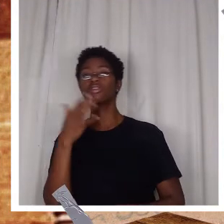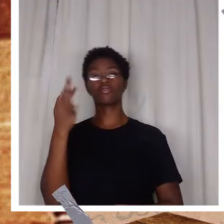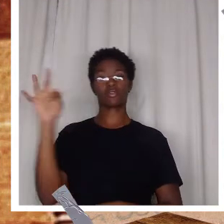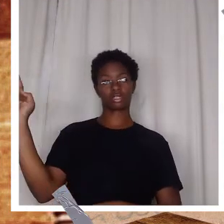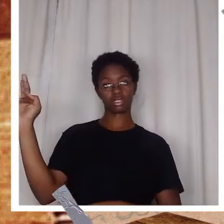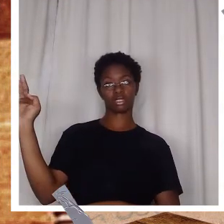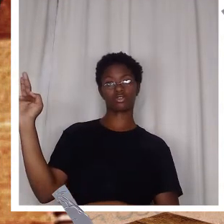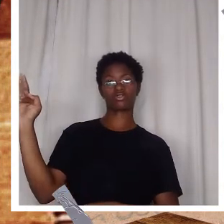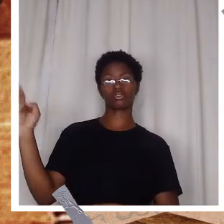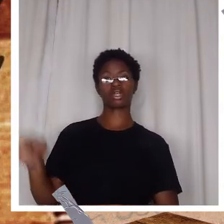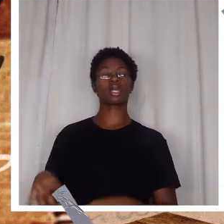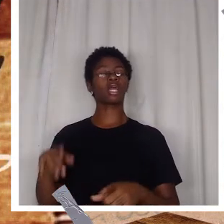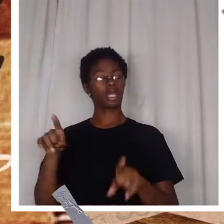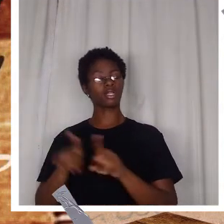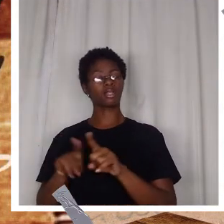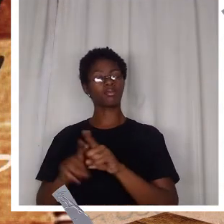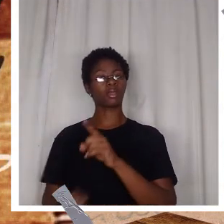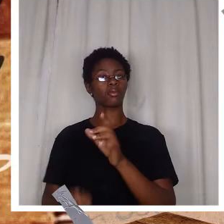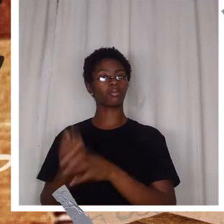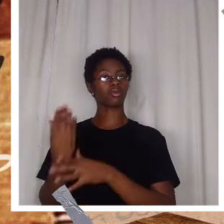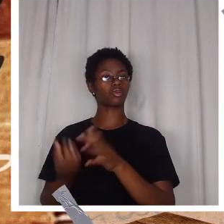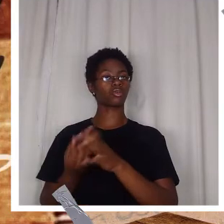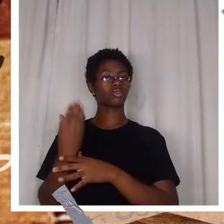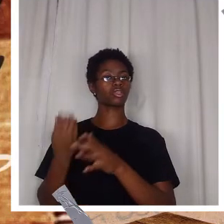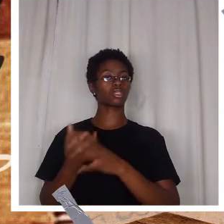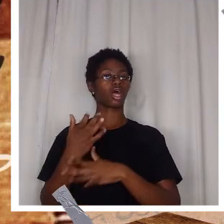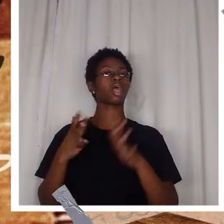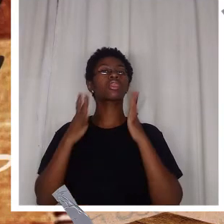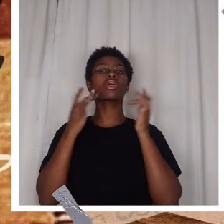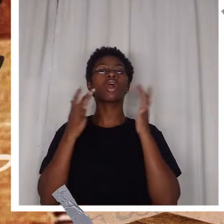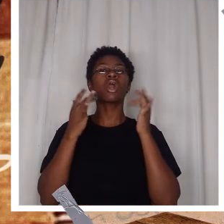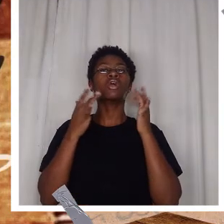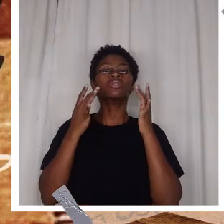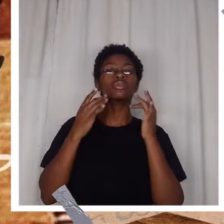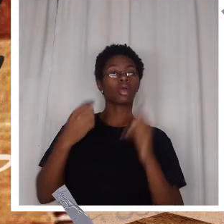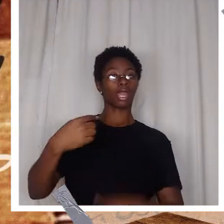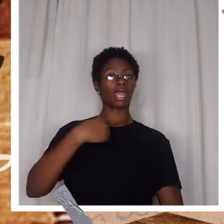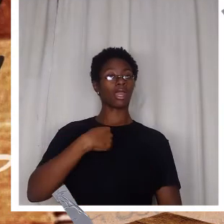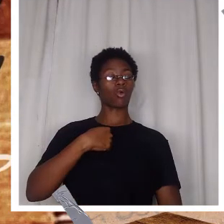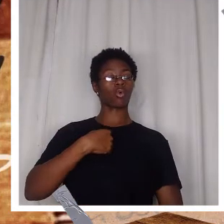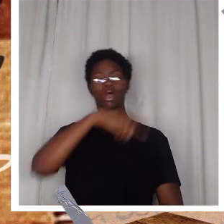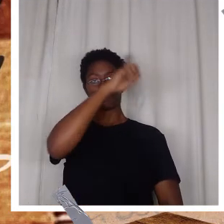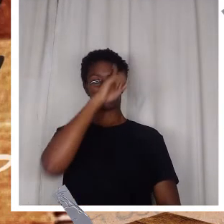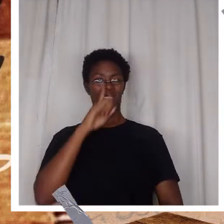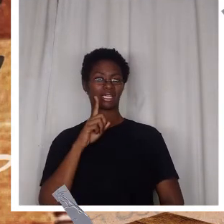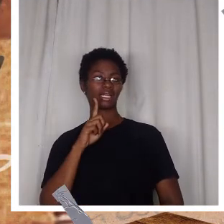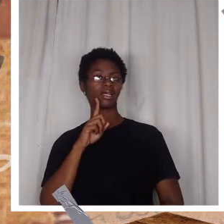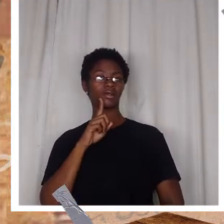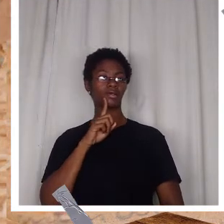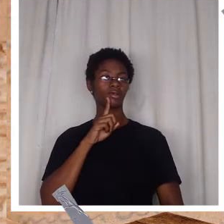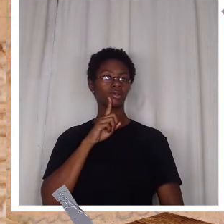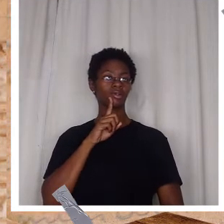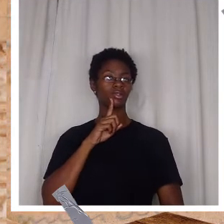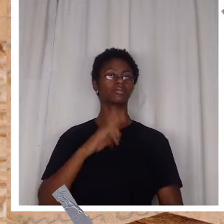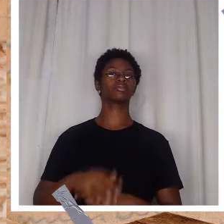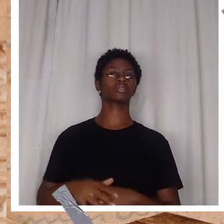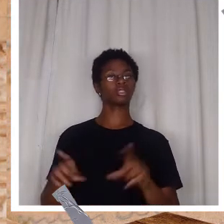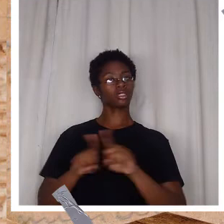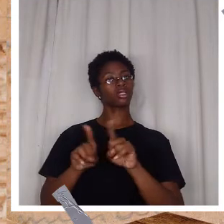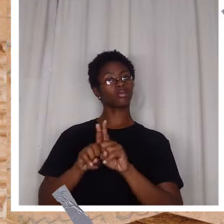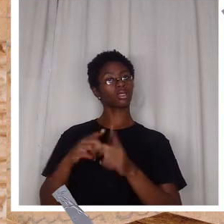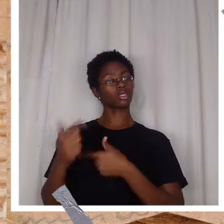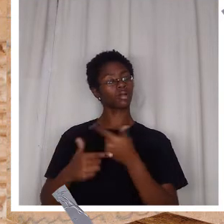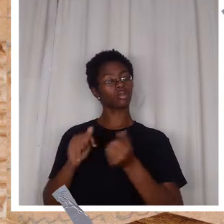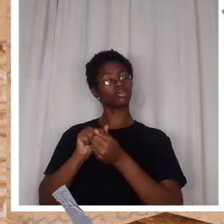Donato, com os quais produziu eventos com a peça Eu Amarelo, inspirado nos textos de Carolina Maria de Luz.